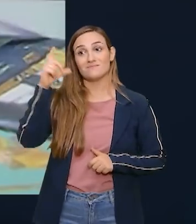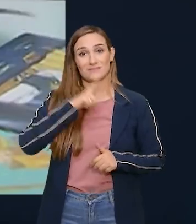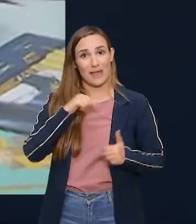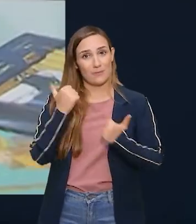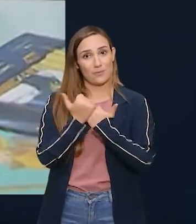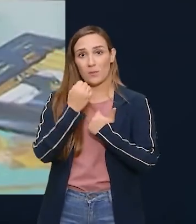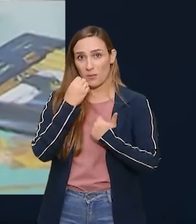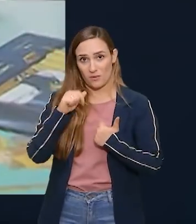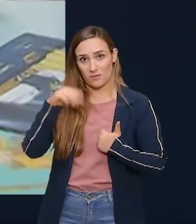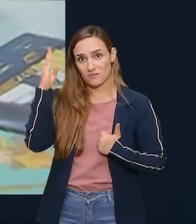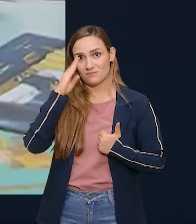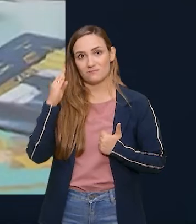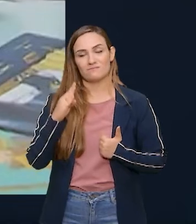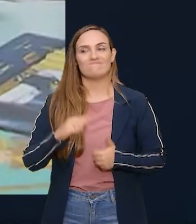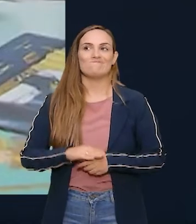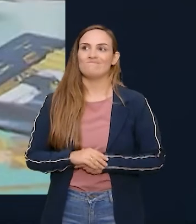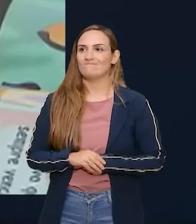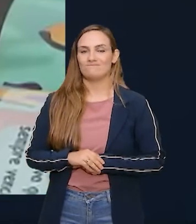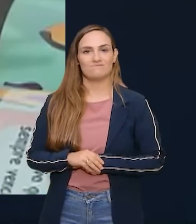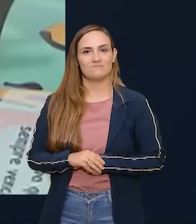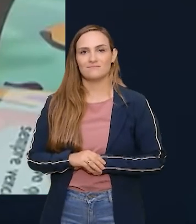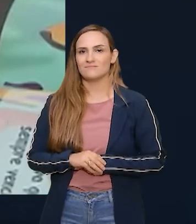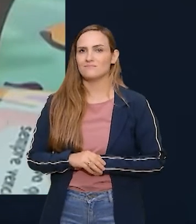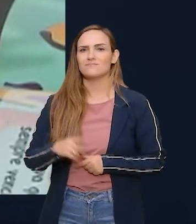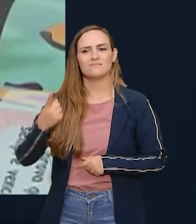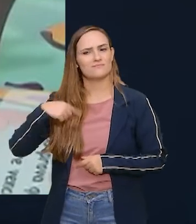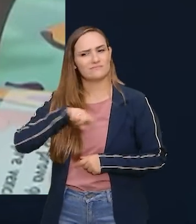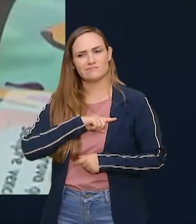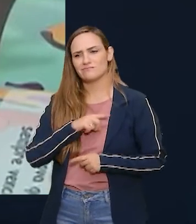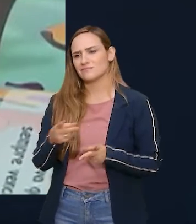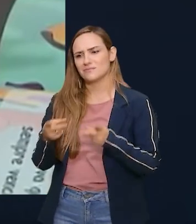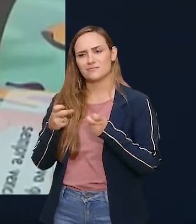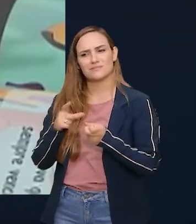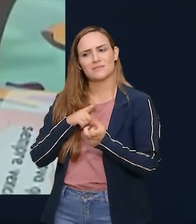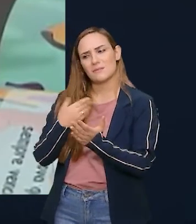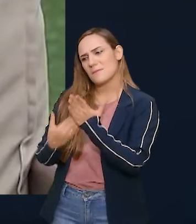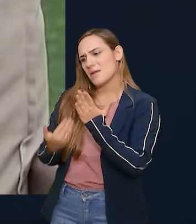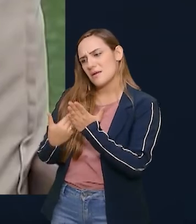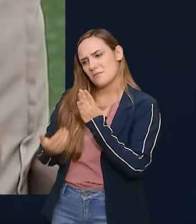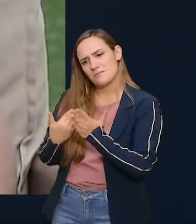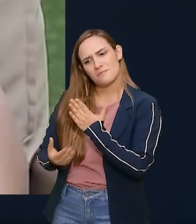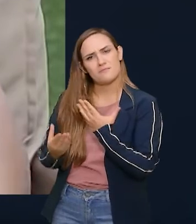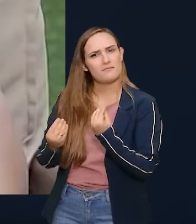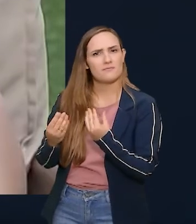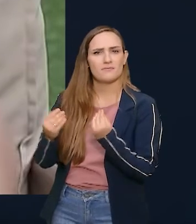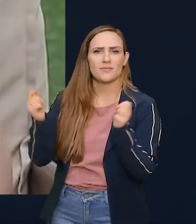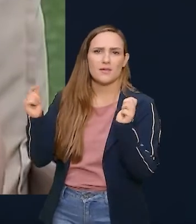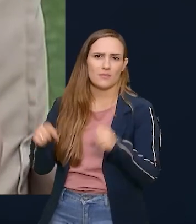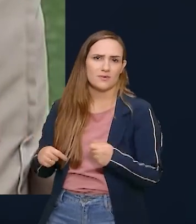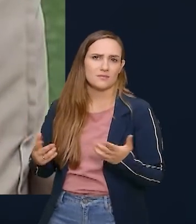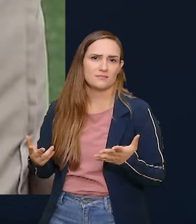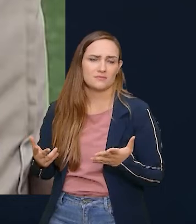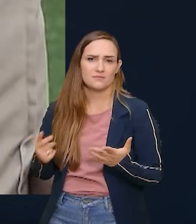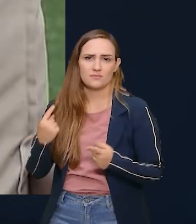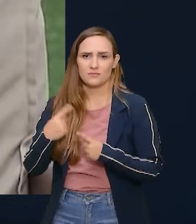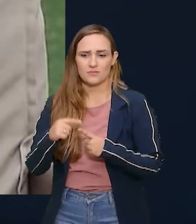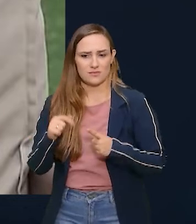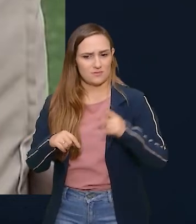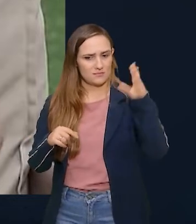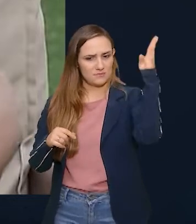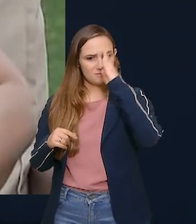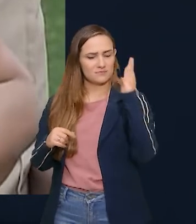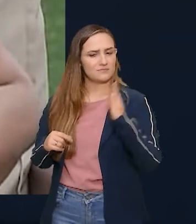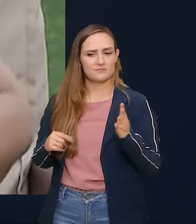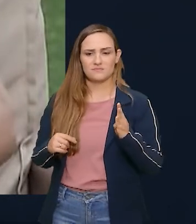superdotadas nem sempre têm assistência adequada no Brasil. A gente vê um desperdício de potencial. Nós falamos muito disso